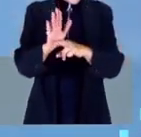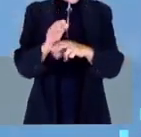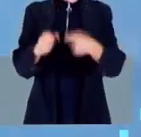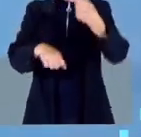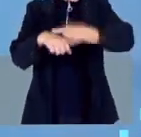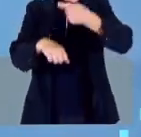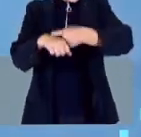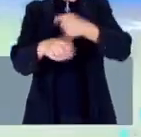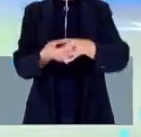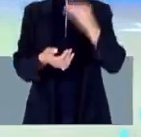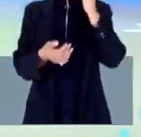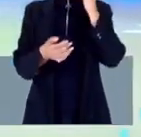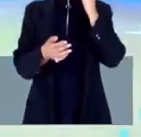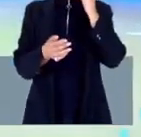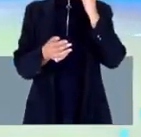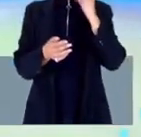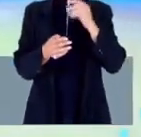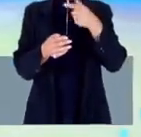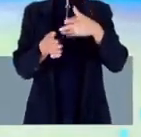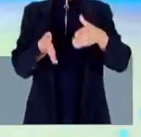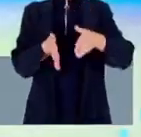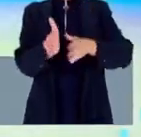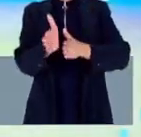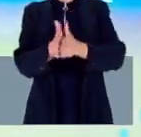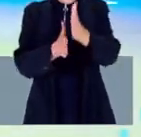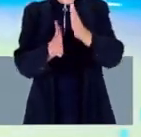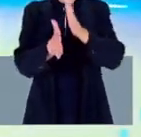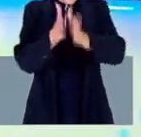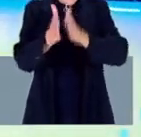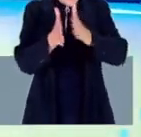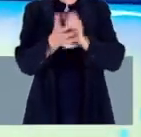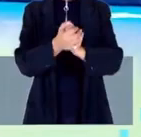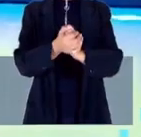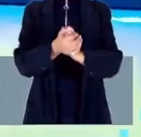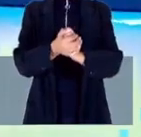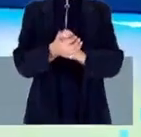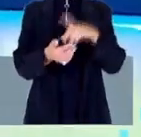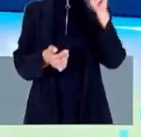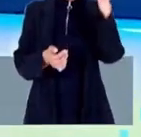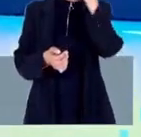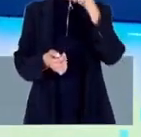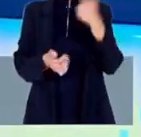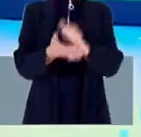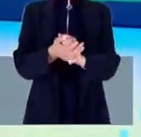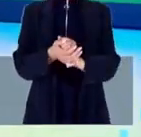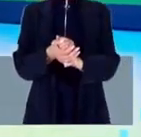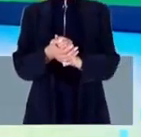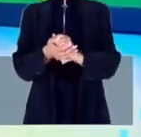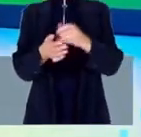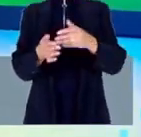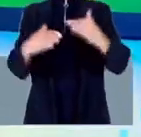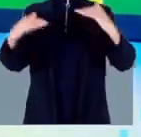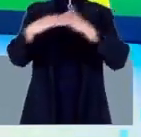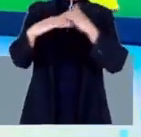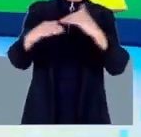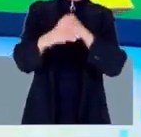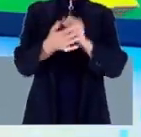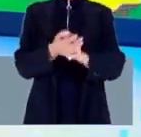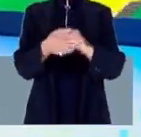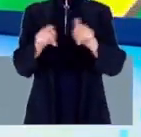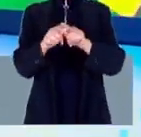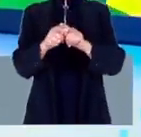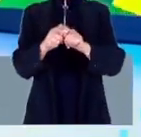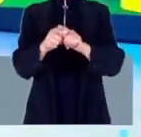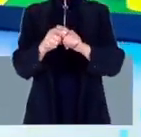e no Paraná Você sabe a importância para o pote Paranaguá estradas duplicadas portos aeroportos capotagem que